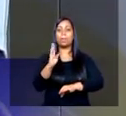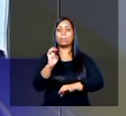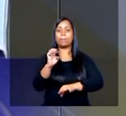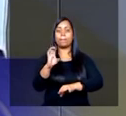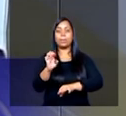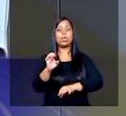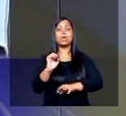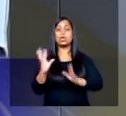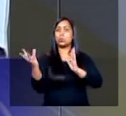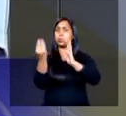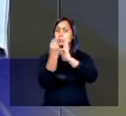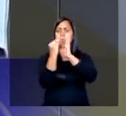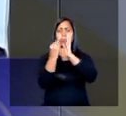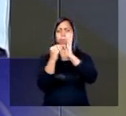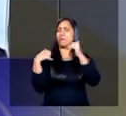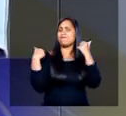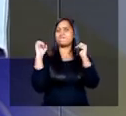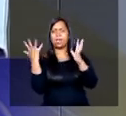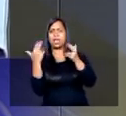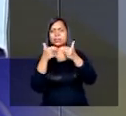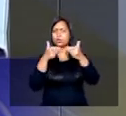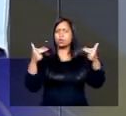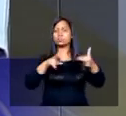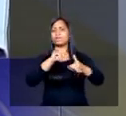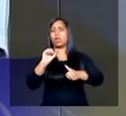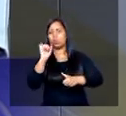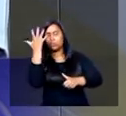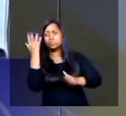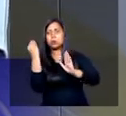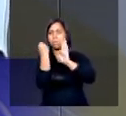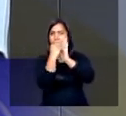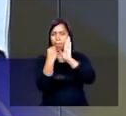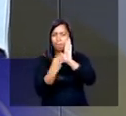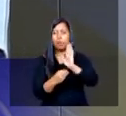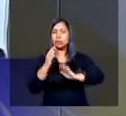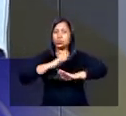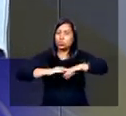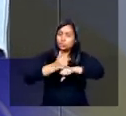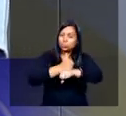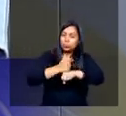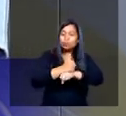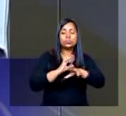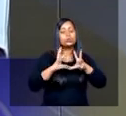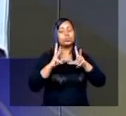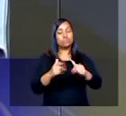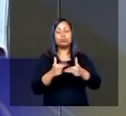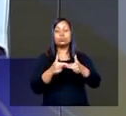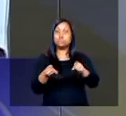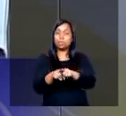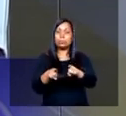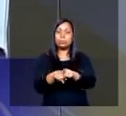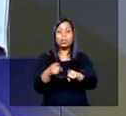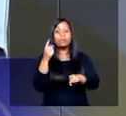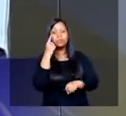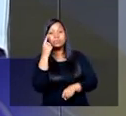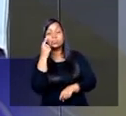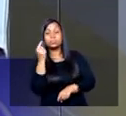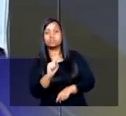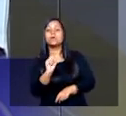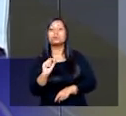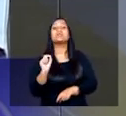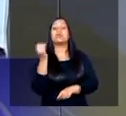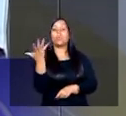os eventos de dentro do projeto, os profissionais atuantes, então é uma forma também de acompanhar o